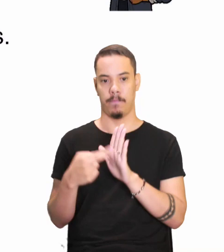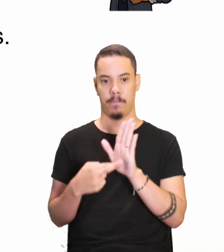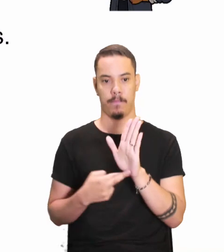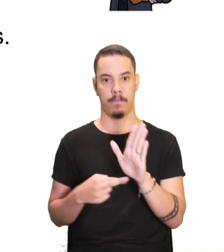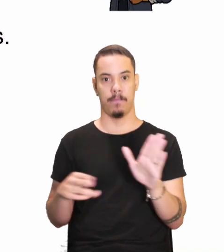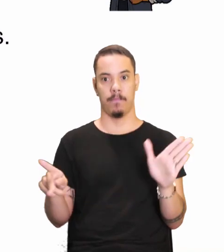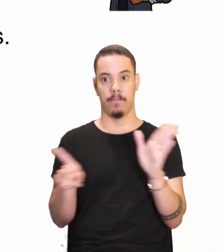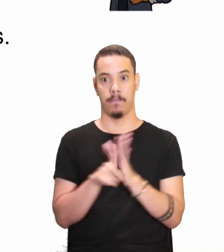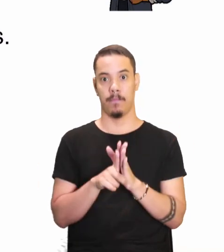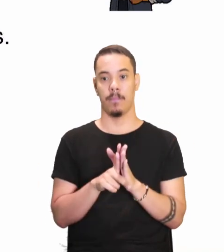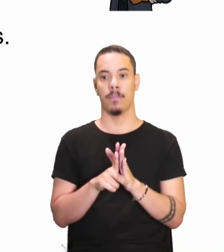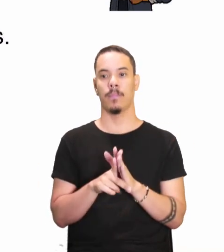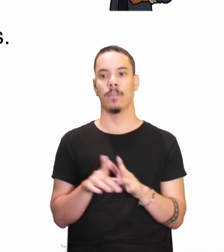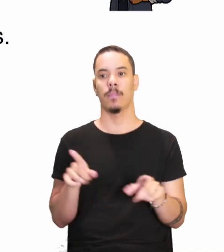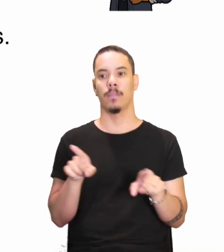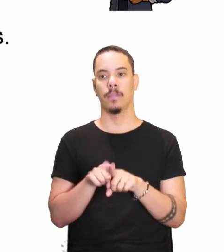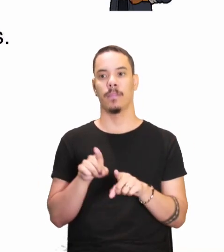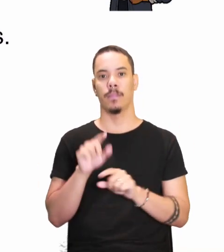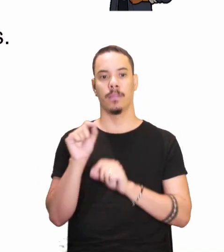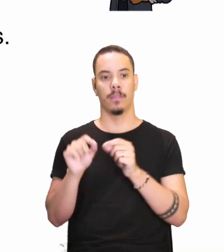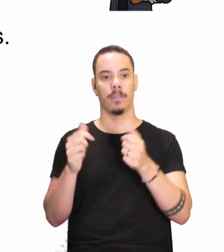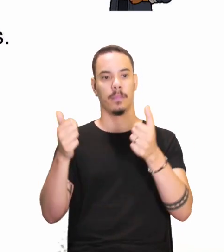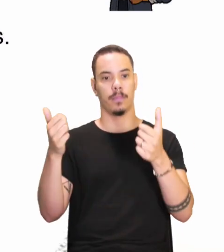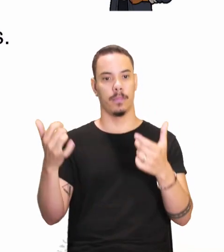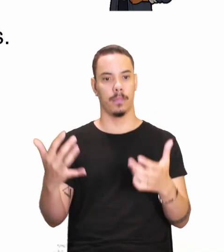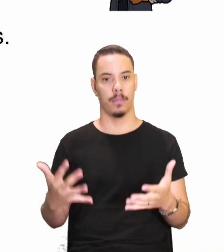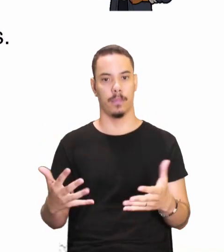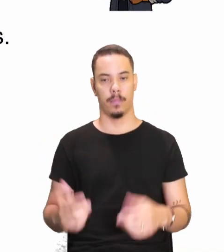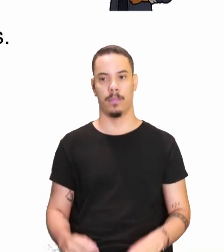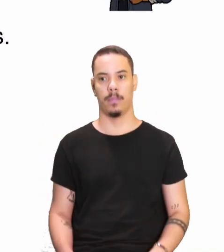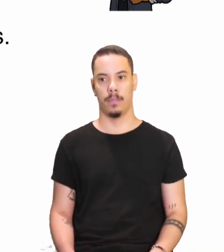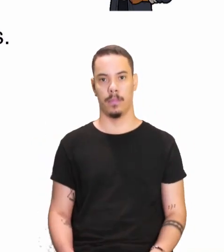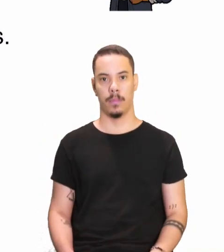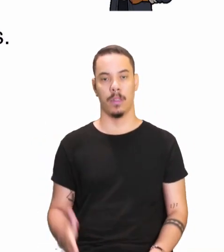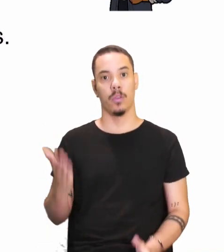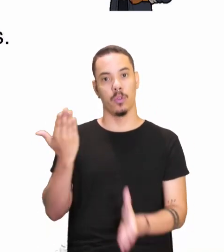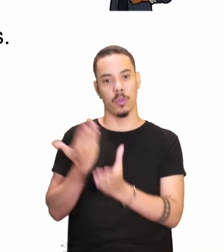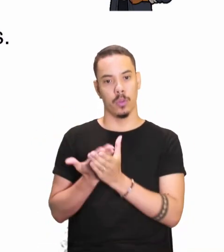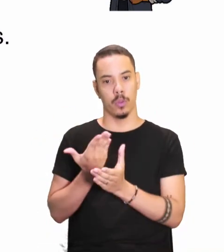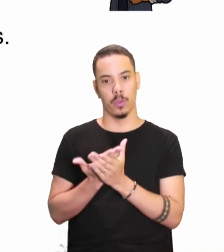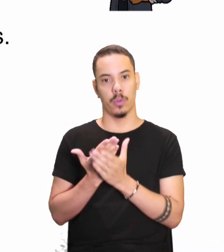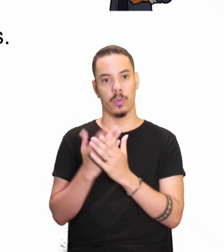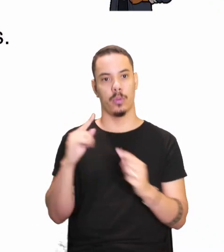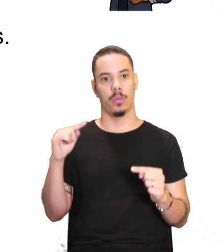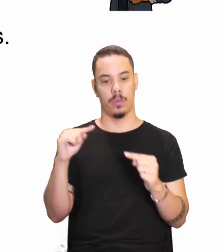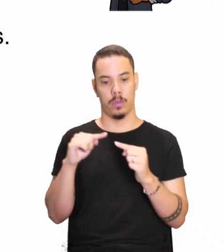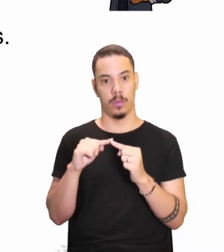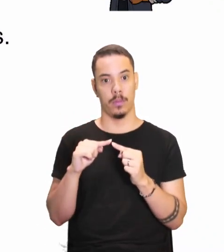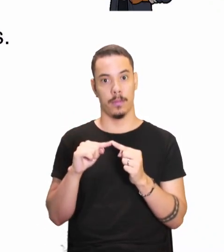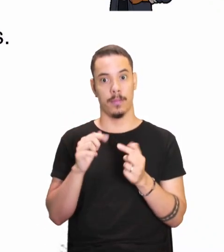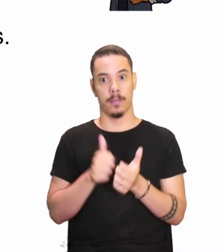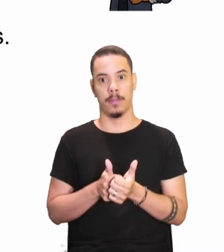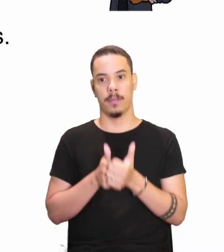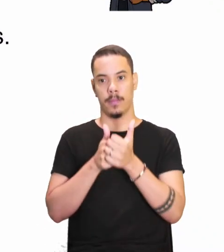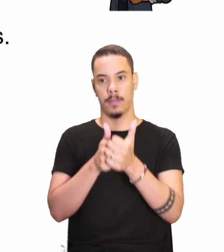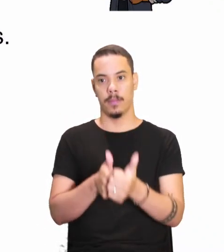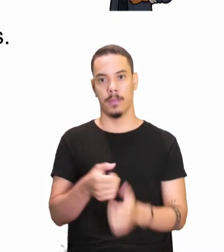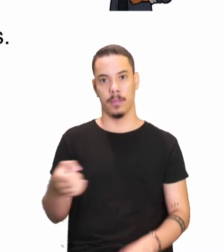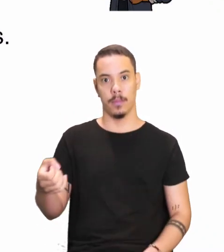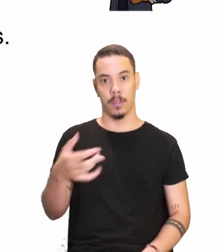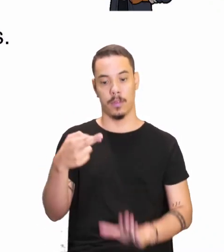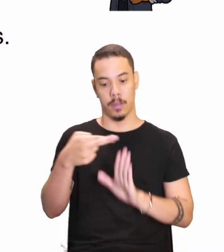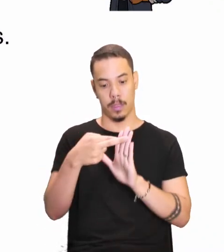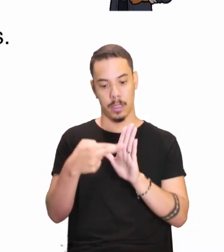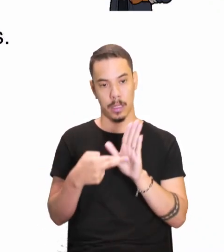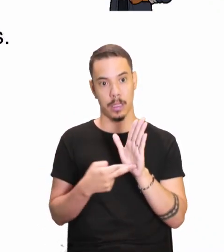padrão. E o que diz lá o conceito? Estudar a concordância de acordo com a norma padrão